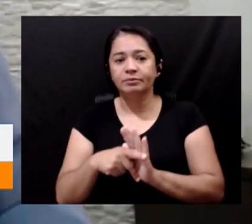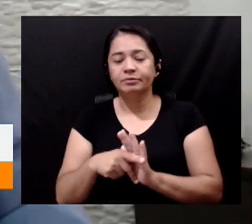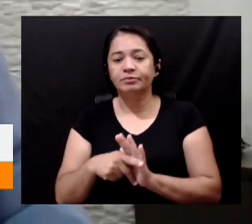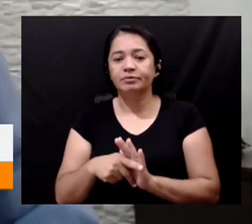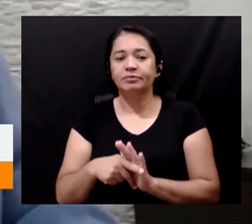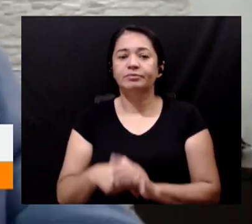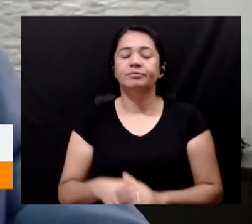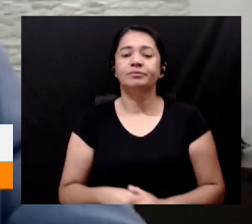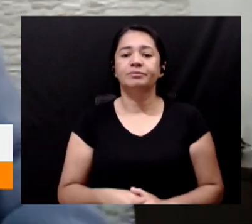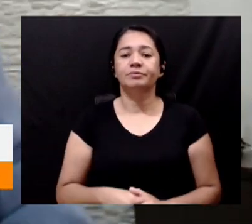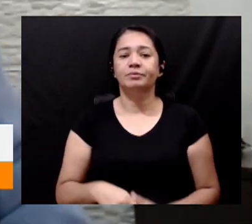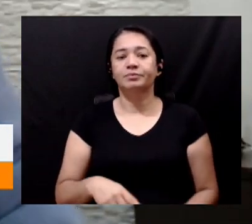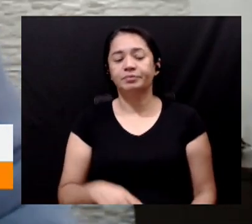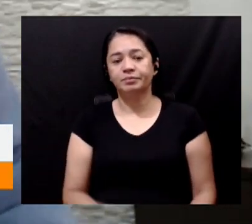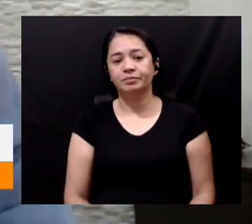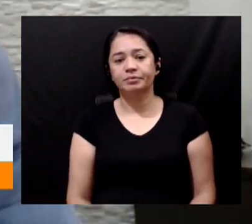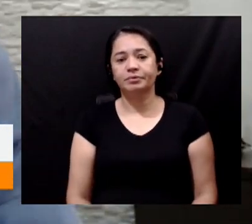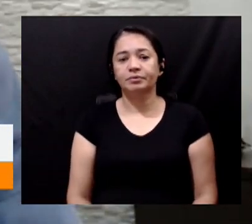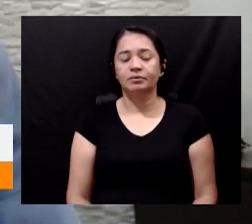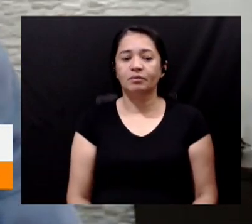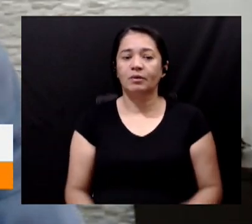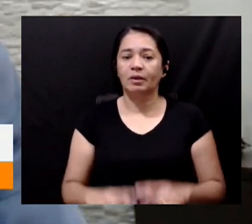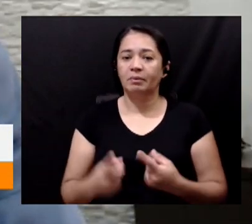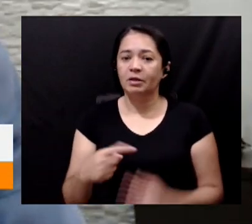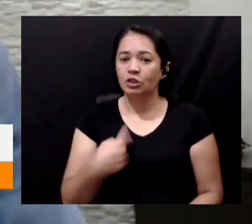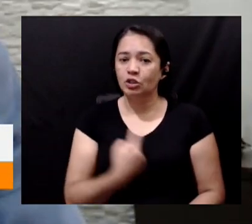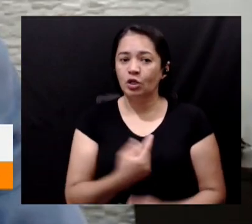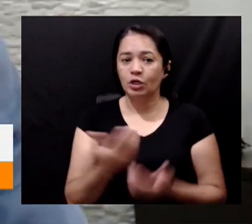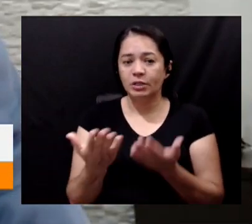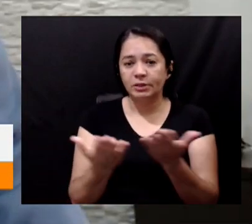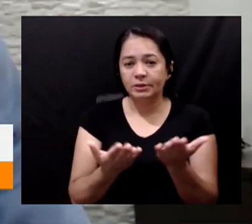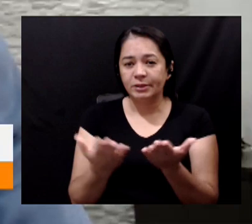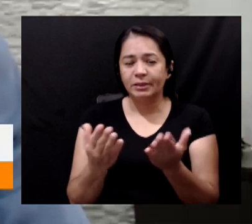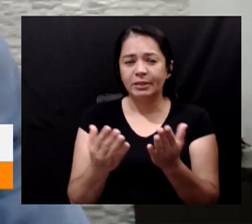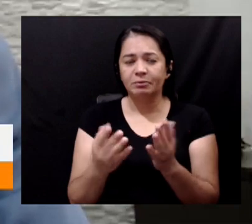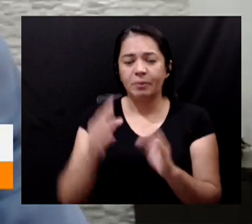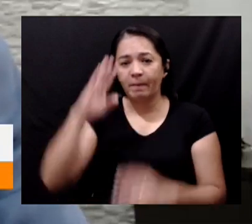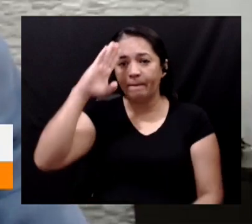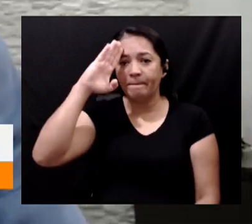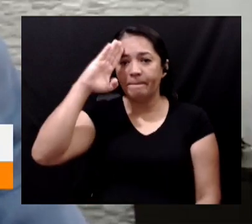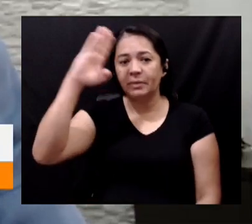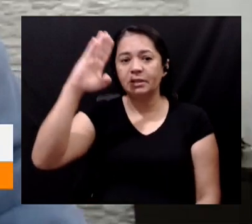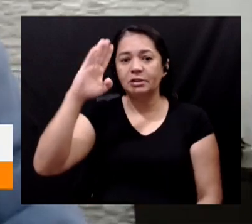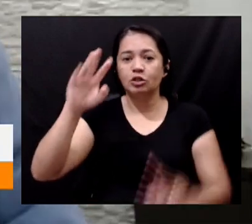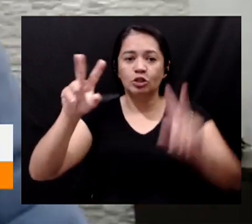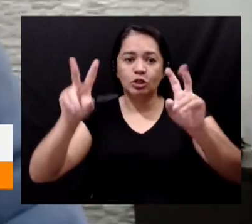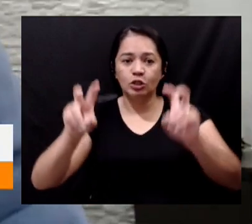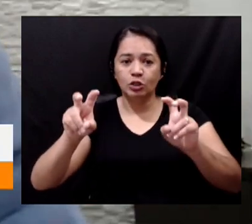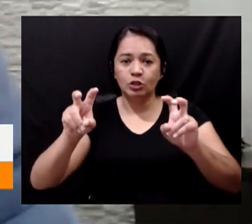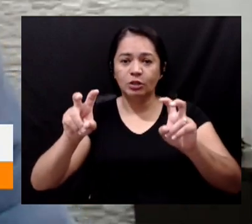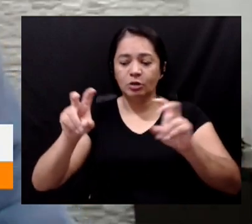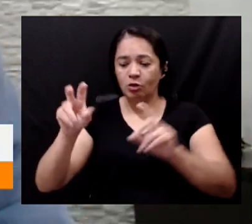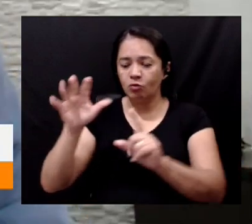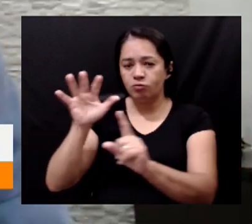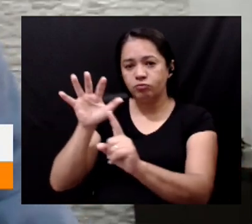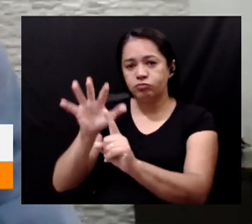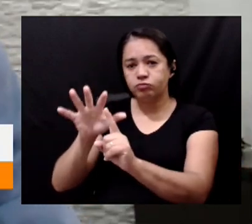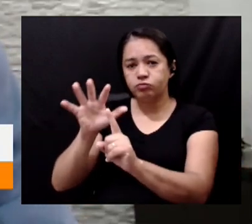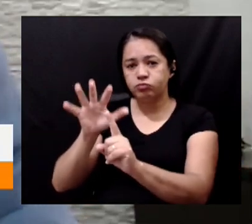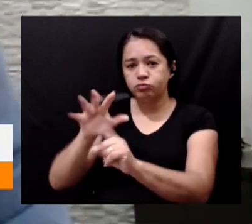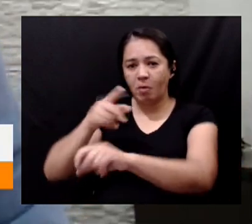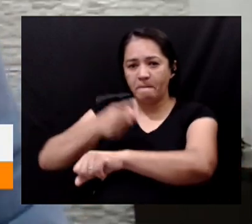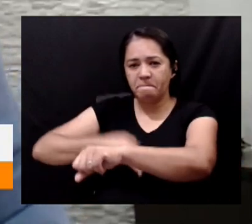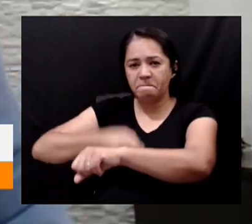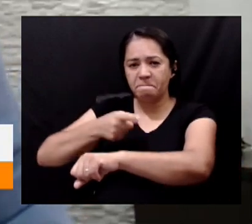exemplo. Mas quando nós tratamos especificamente de questões que envolvem induzimento à automutilação ou até casos